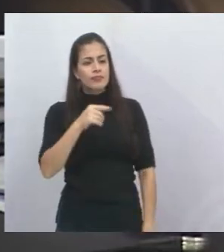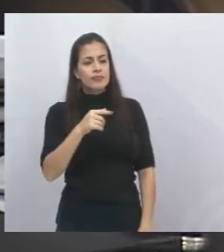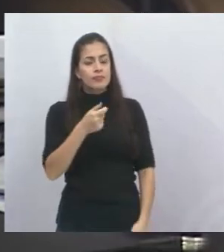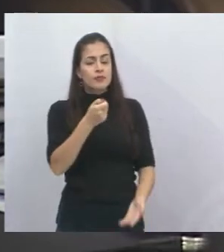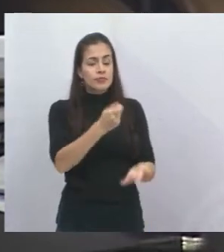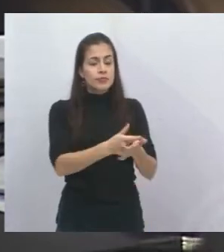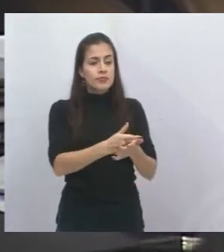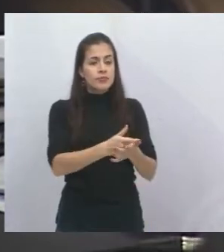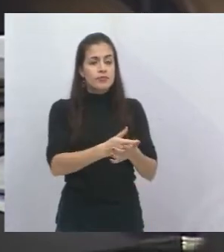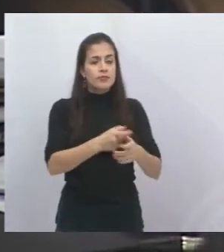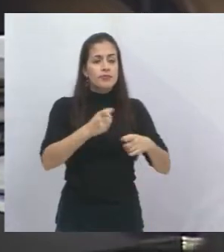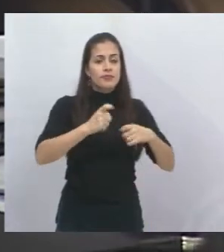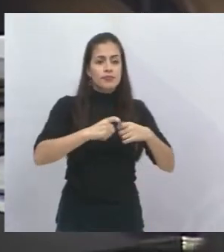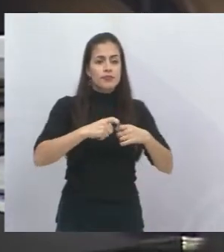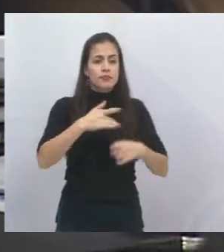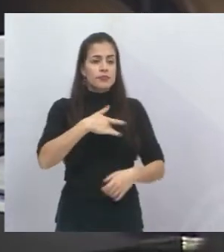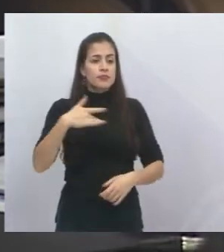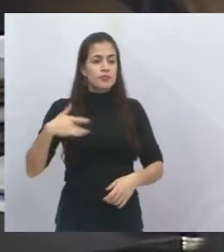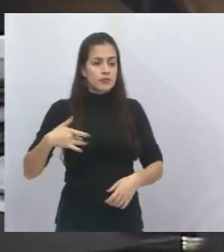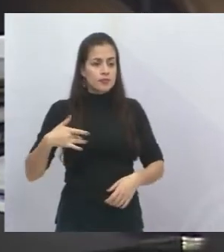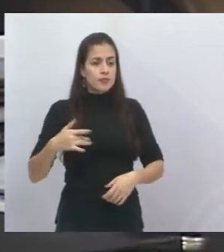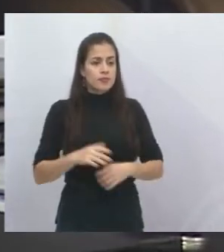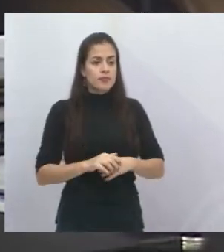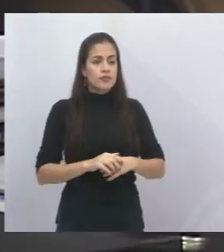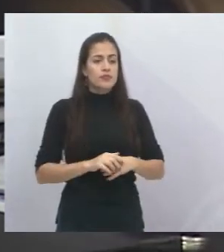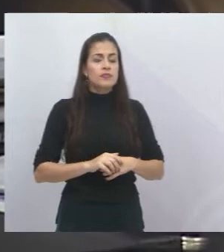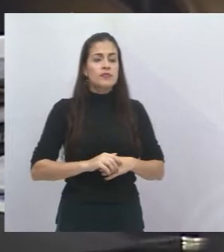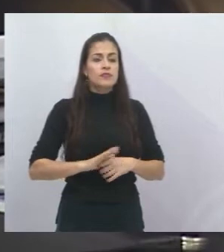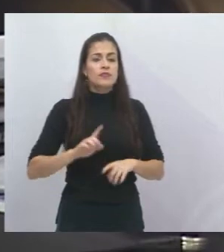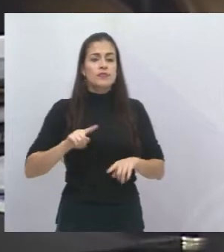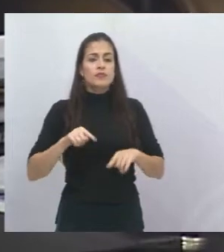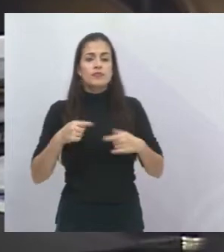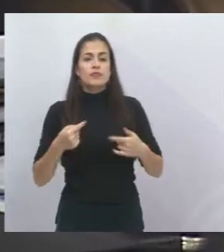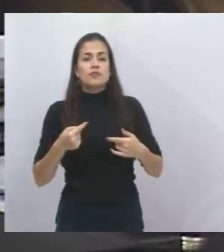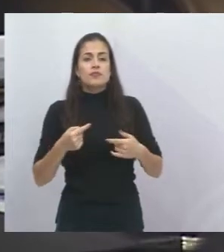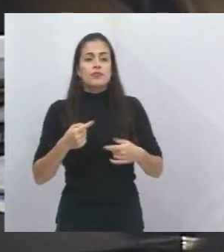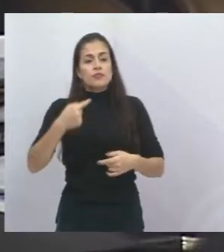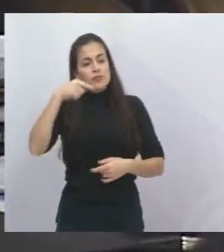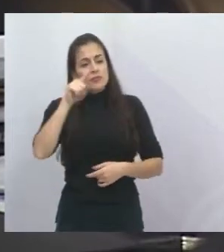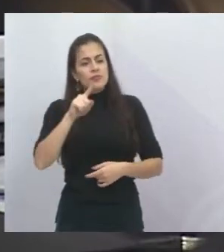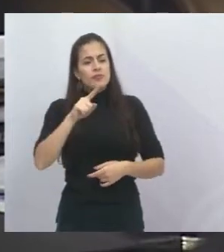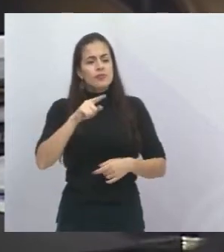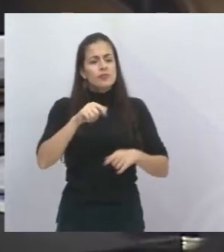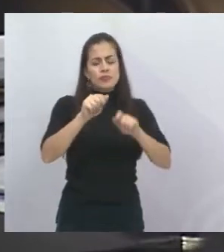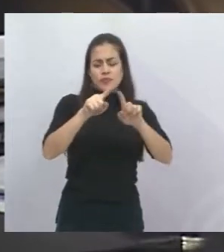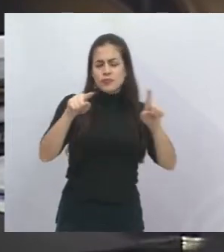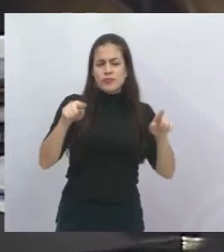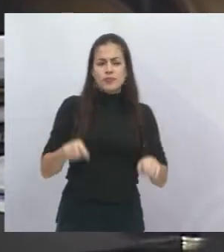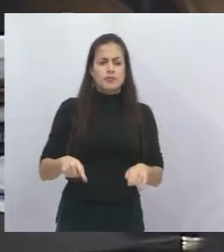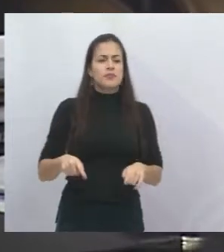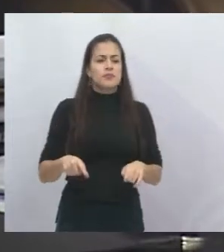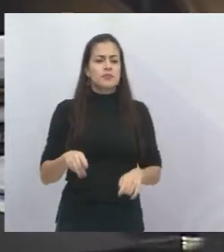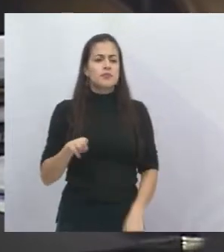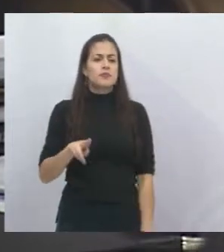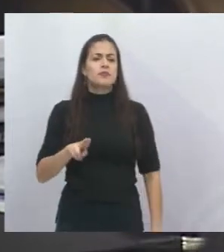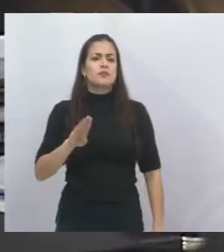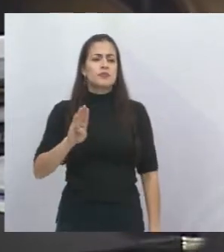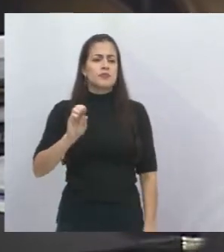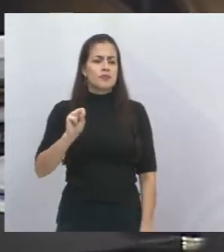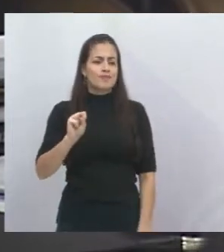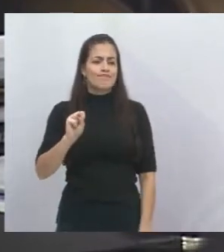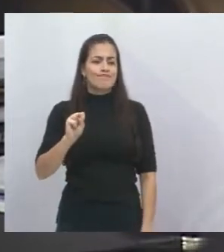tempo adequado, é fácil a gente falar para as pessoas não comprar o remédio na farmácia particular e na rede pública de saúde, mas vai lá e não